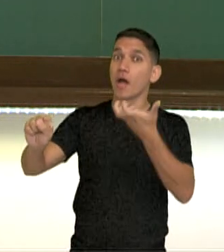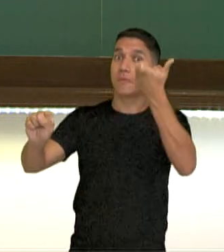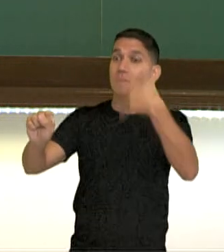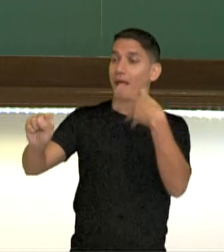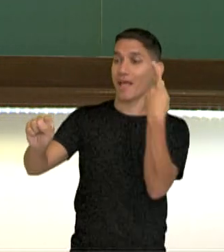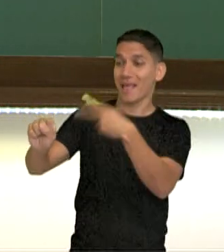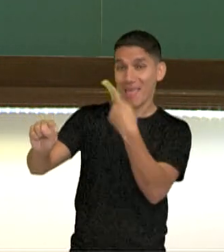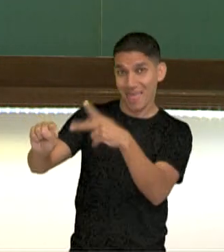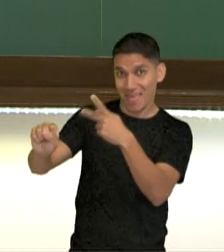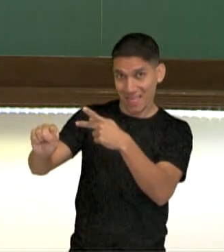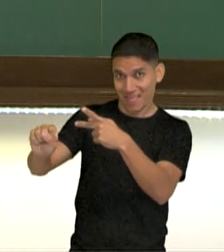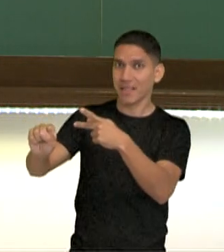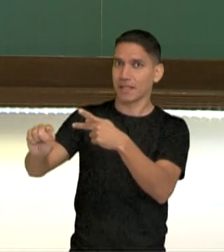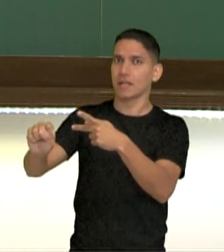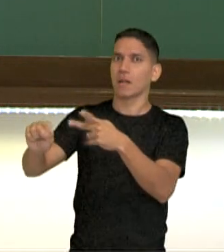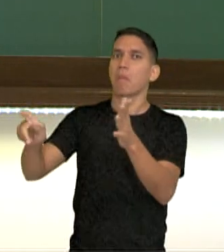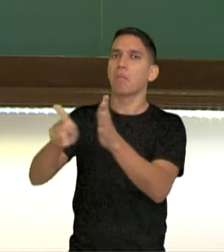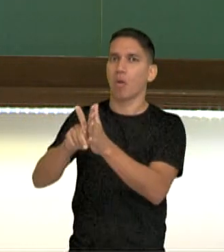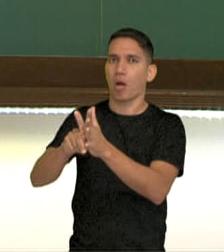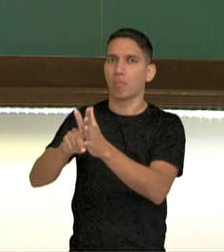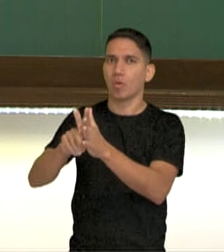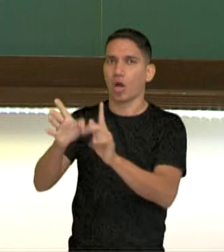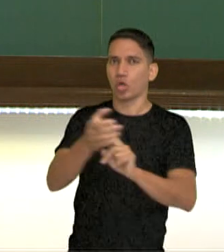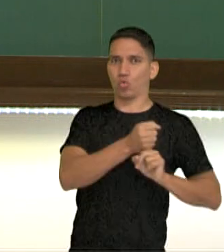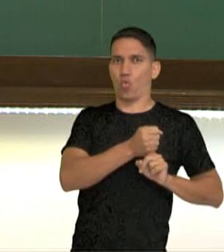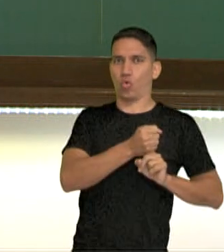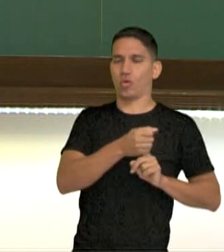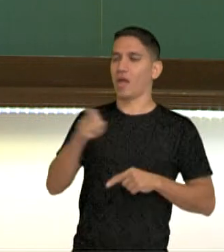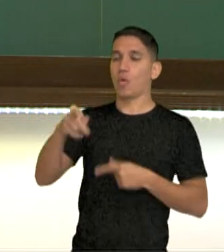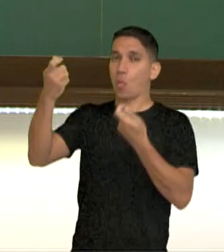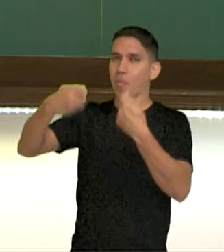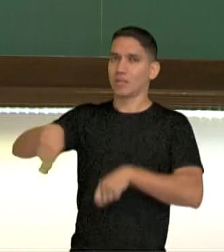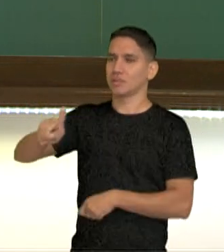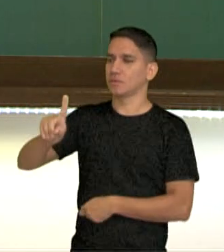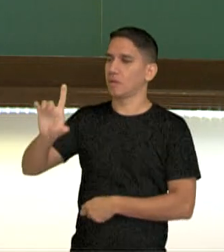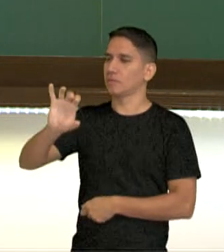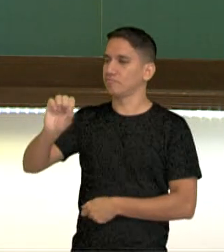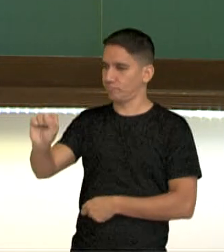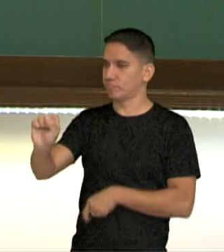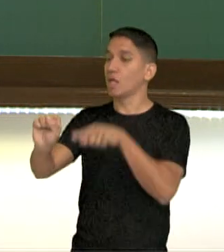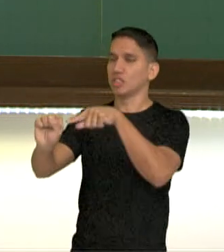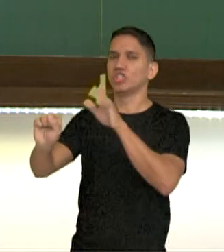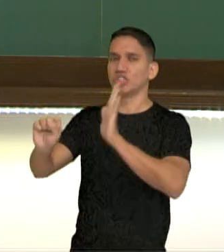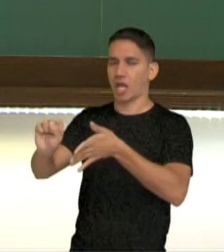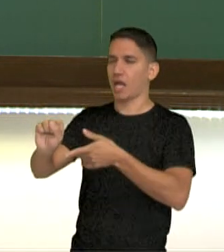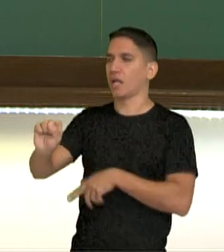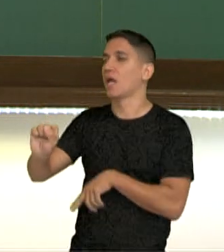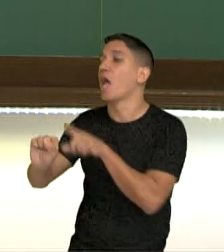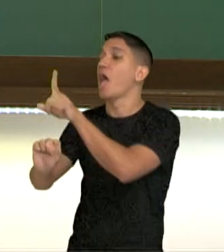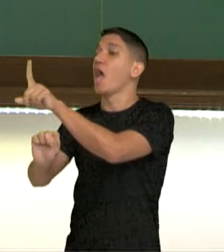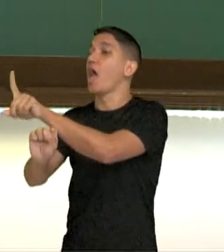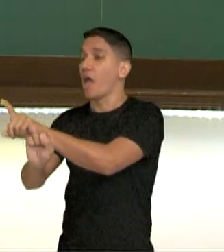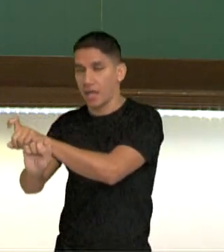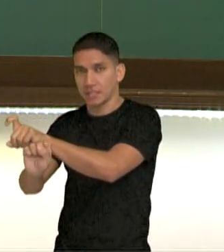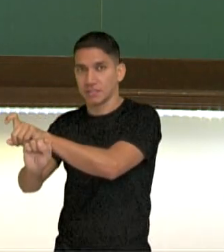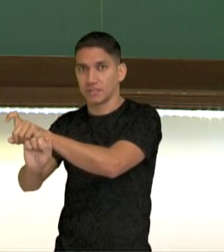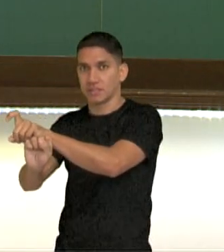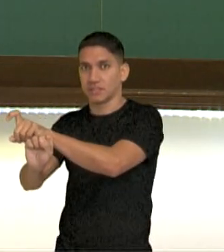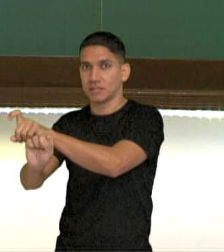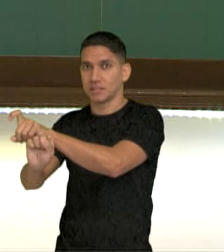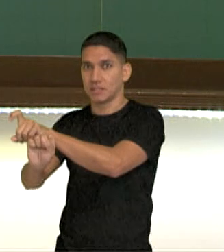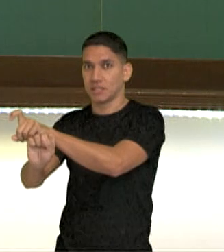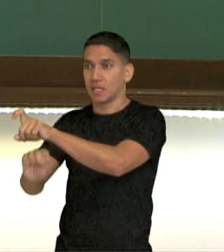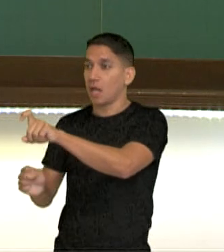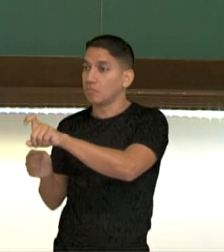possui algo, eu não vou repetir o S novamente. Eu só vou colocar o apóstrofo. Entenderam?